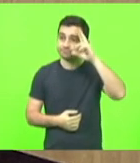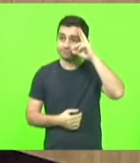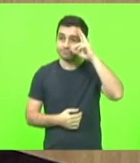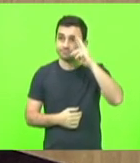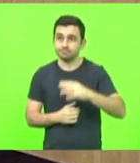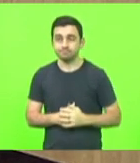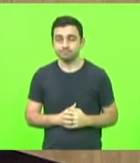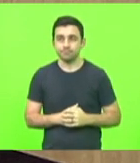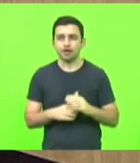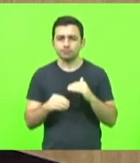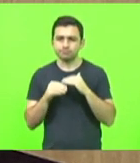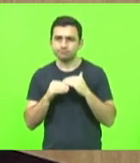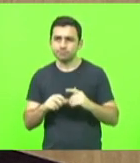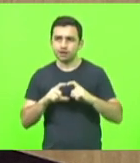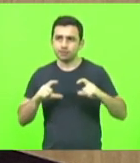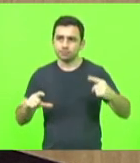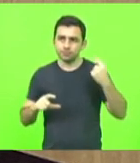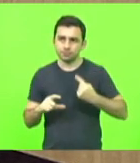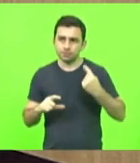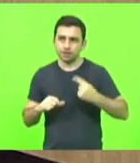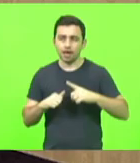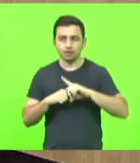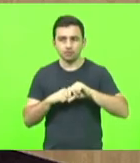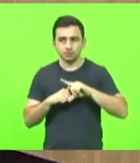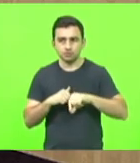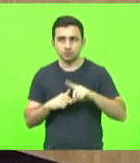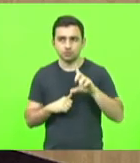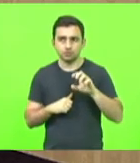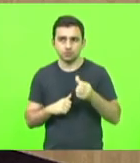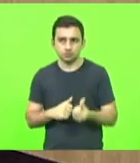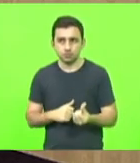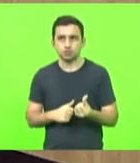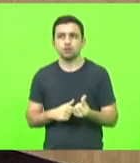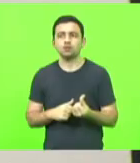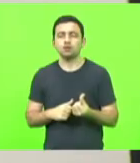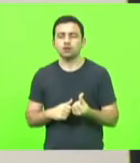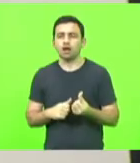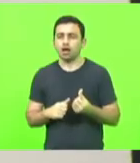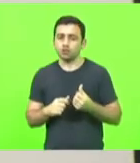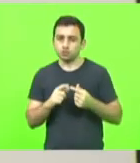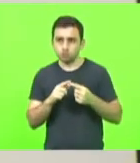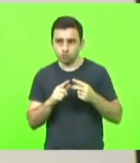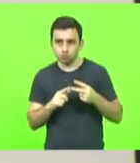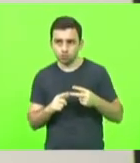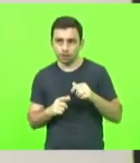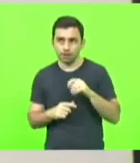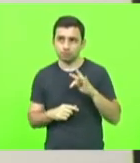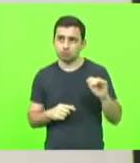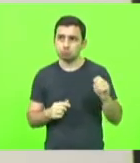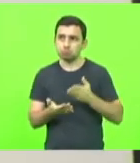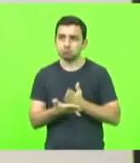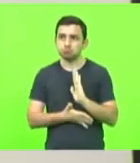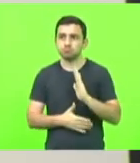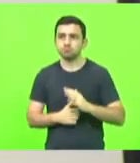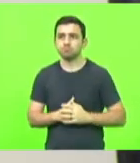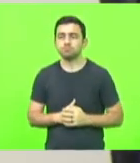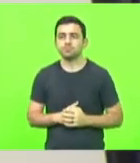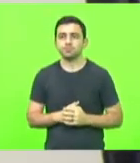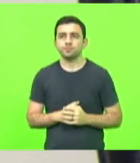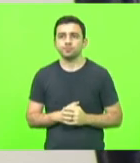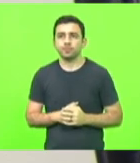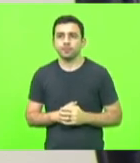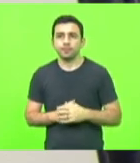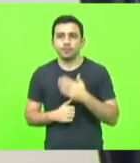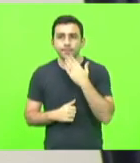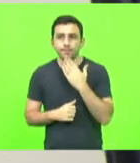com o parágrafo 1º do artigo número 106 do Regimento Interno, dou as duas atas por aprovadas. Eu